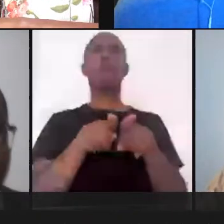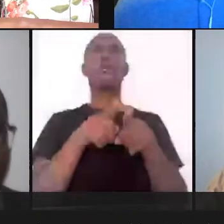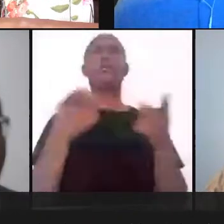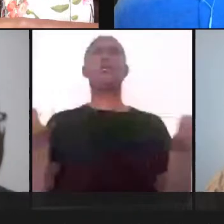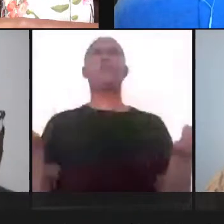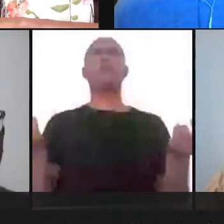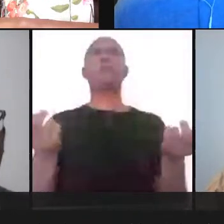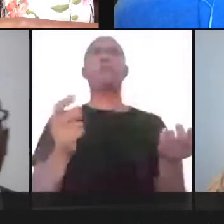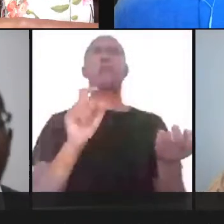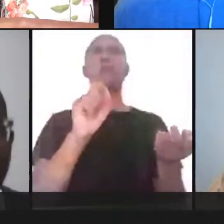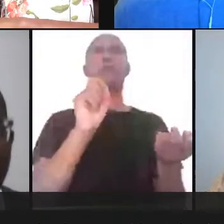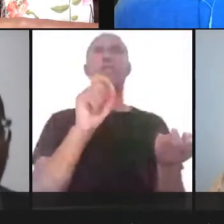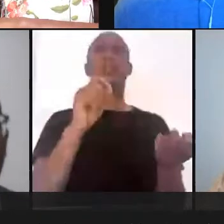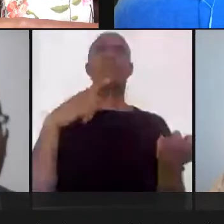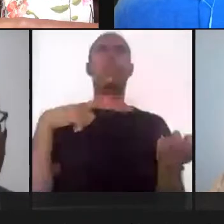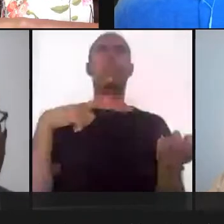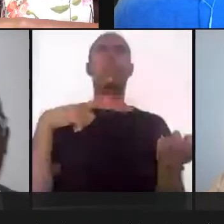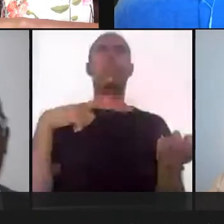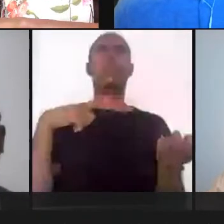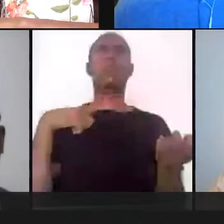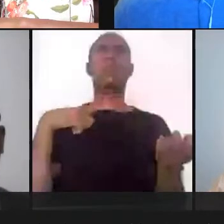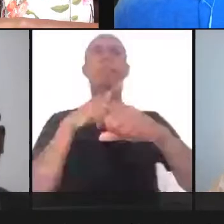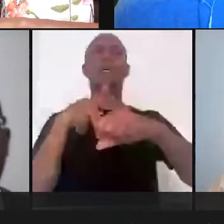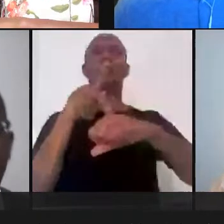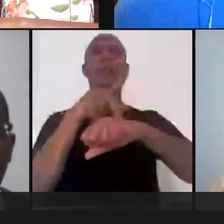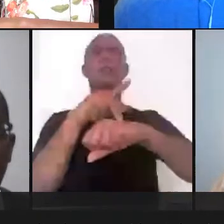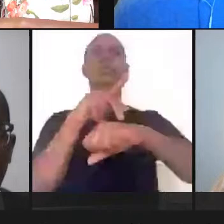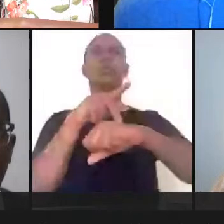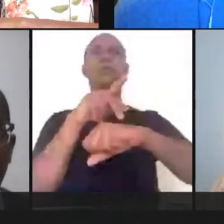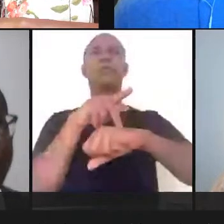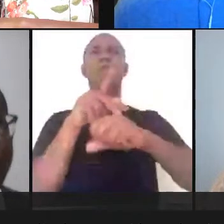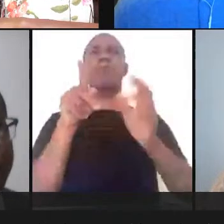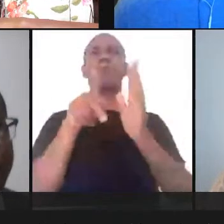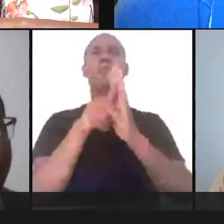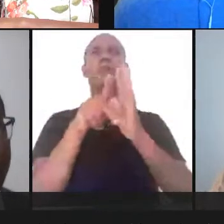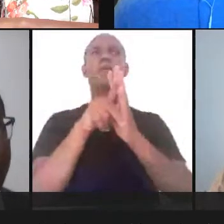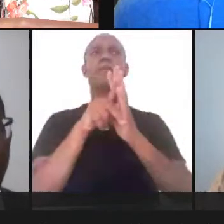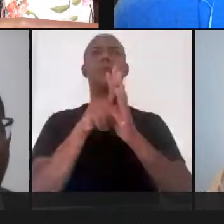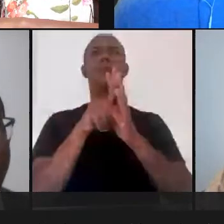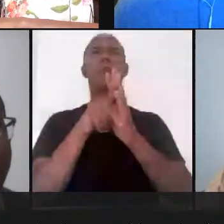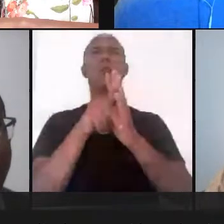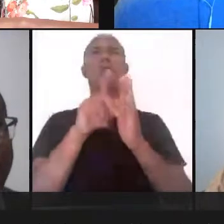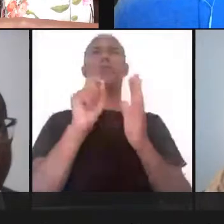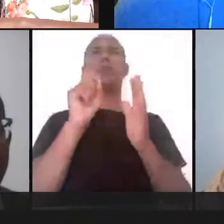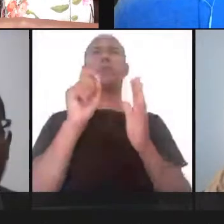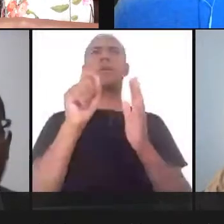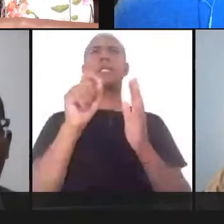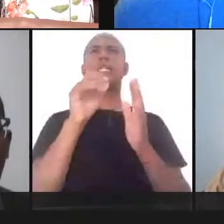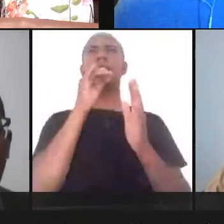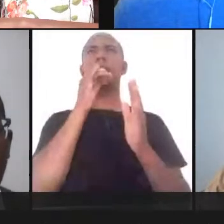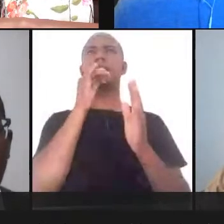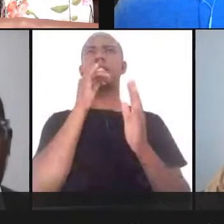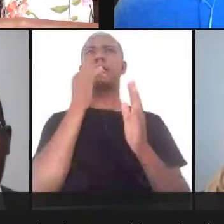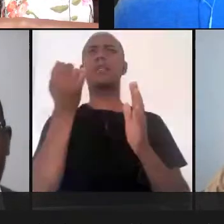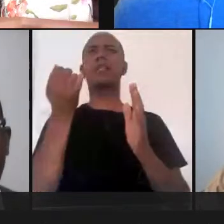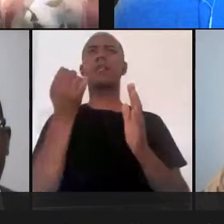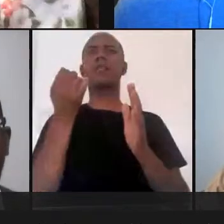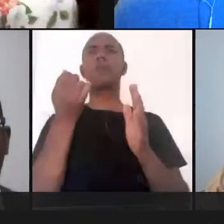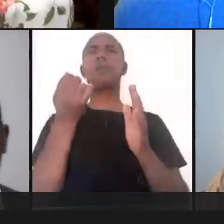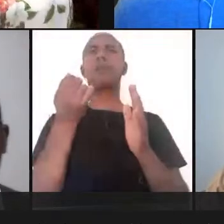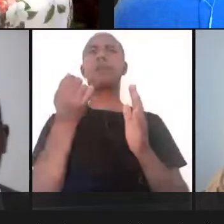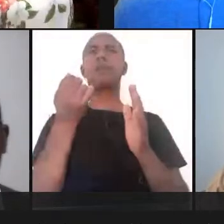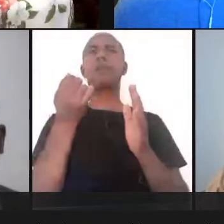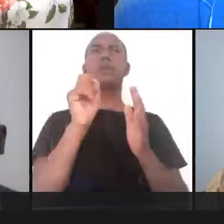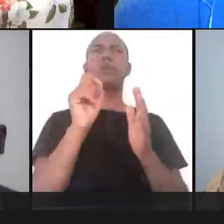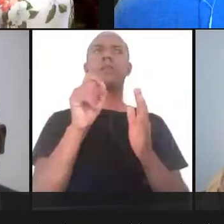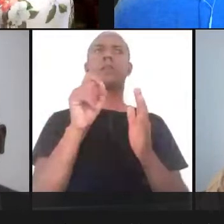justo, pleno, limpo. É daí que esta nação que nós acreditávamos que existia